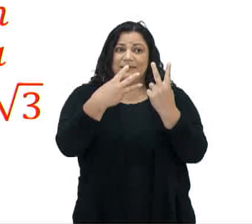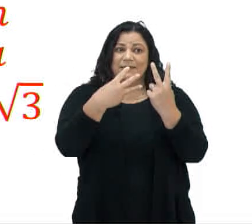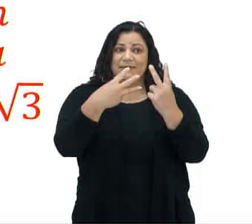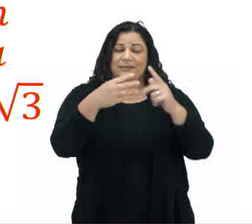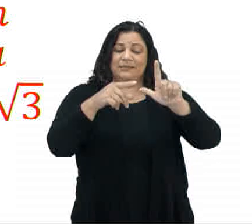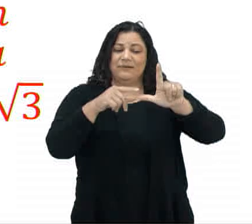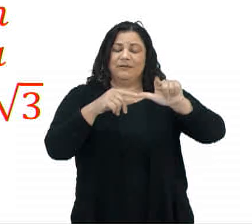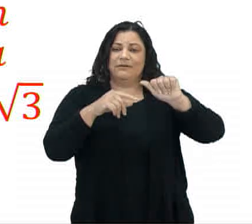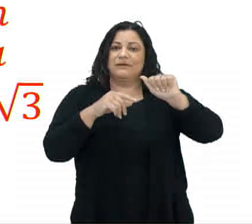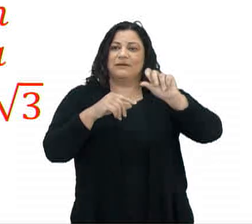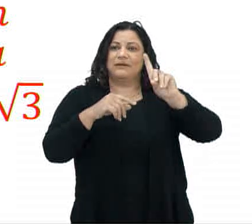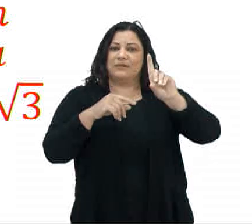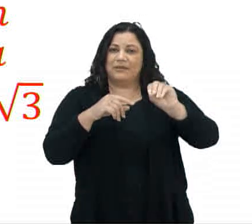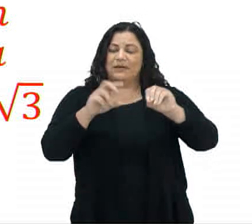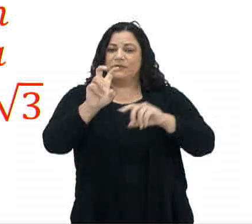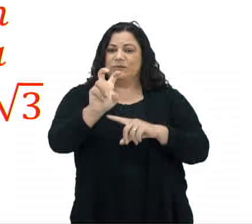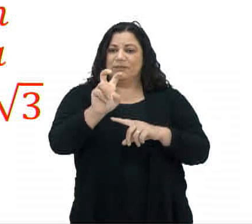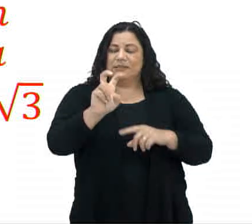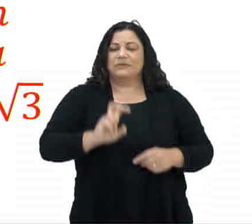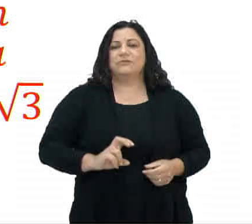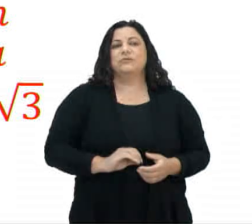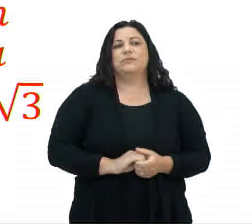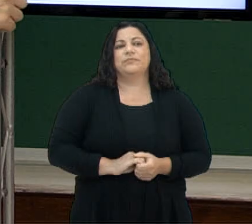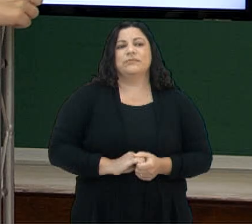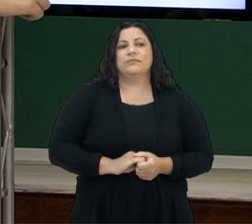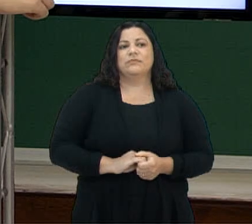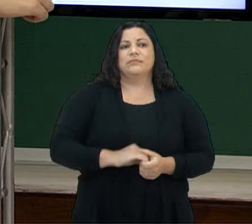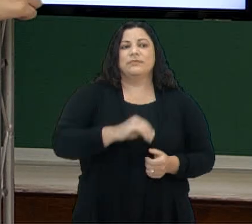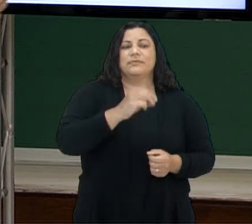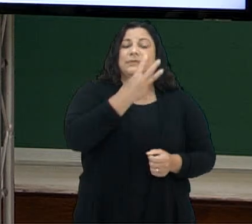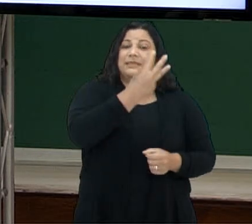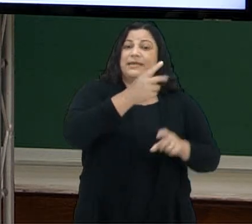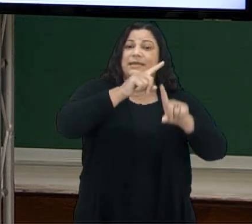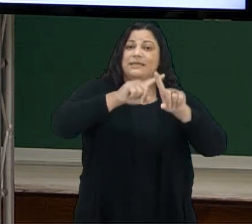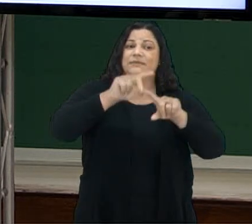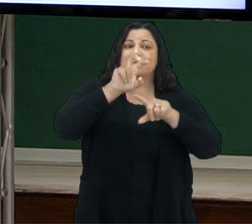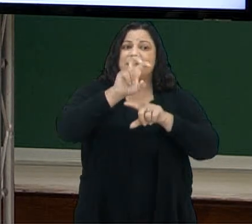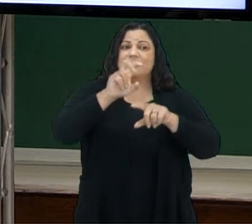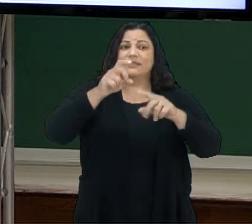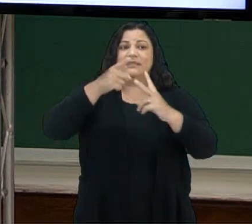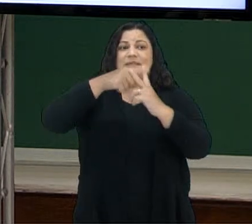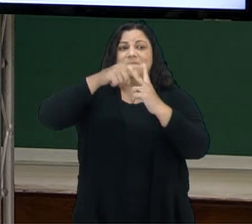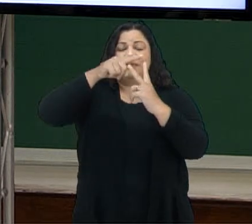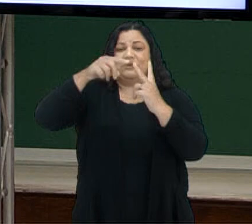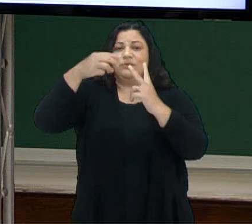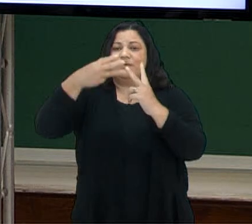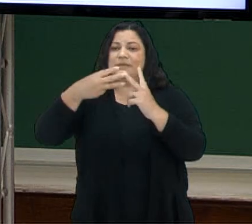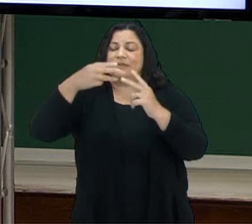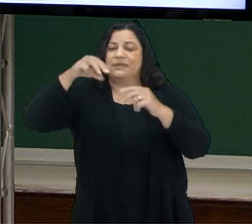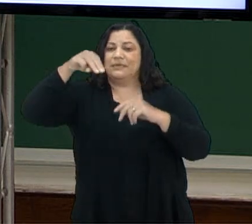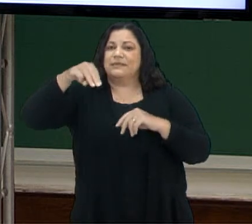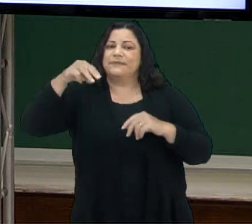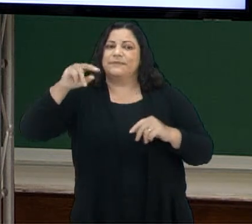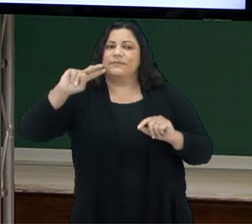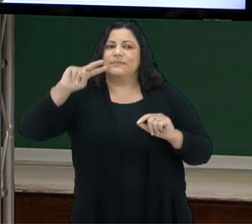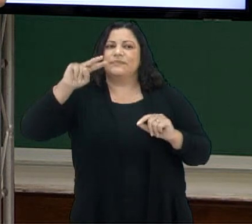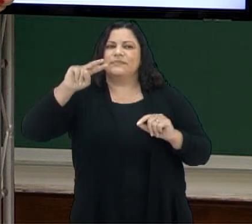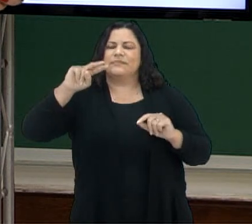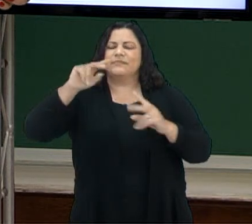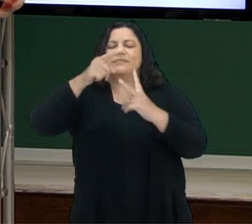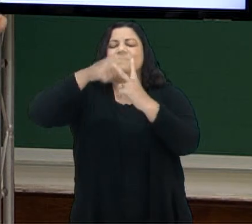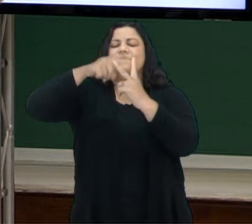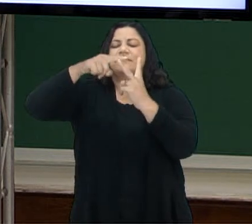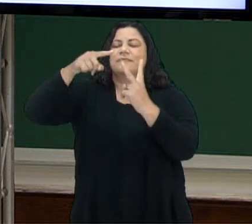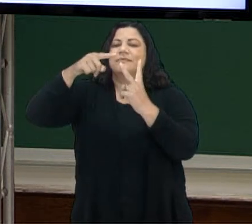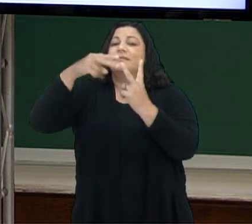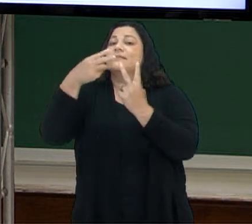ficar 3 vezes 5 vezes 2 raiz de 3, que me dá 3 vezes 5,